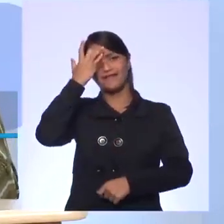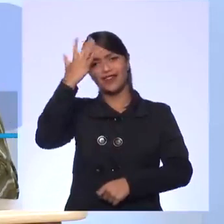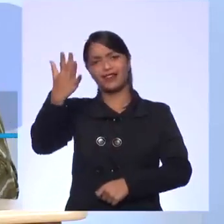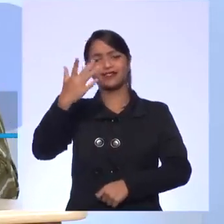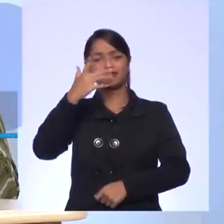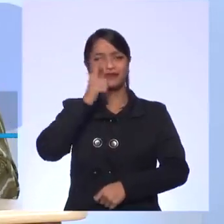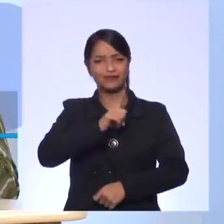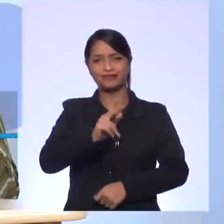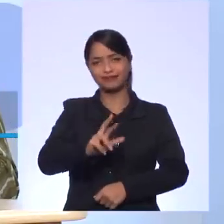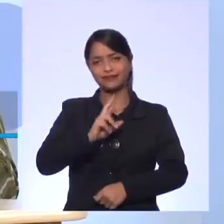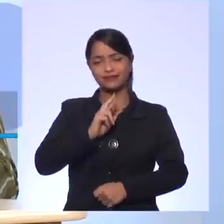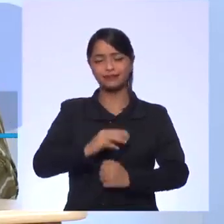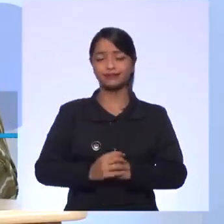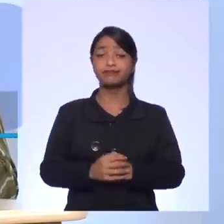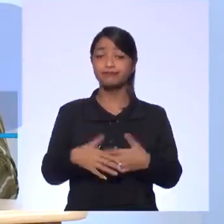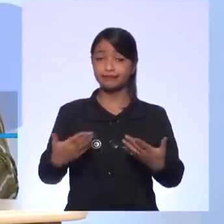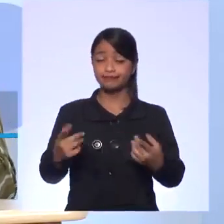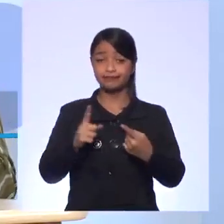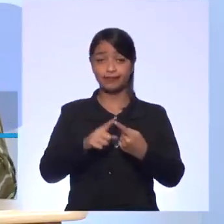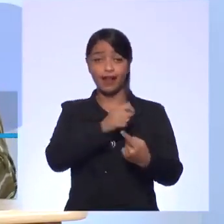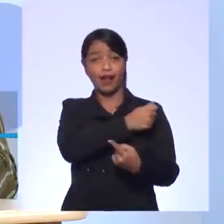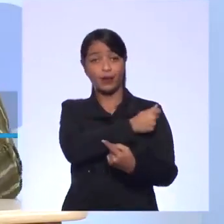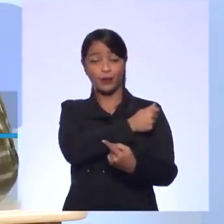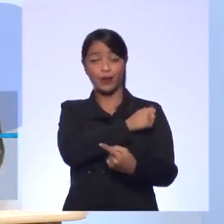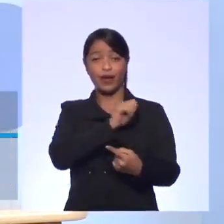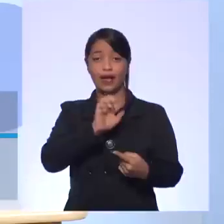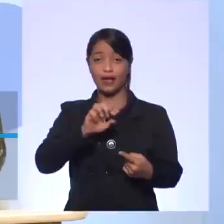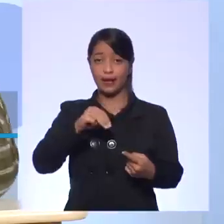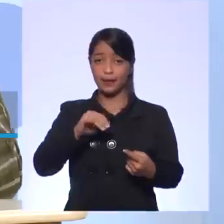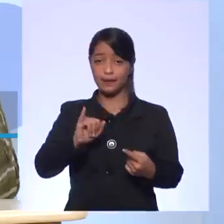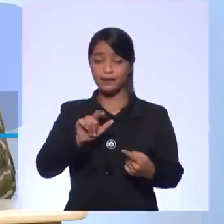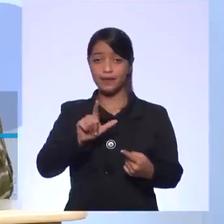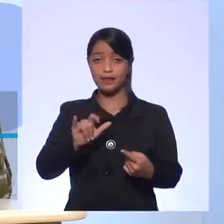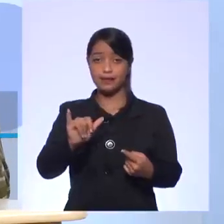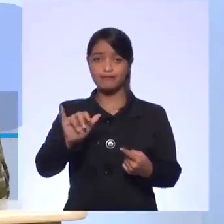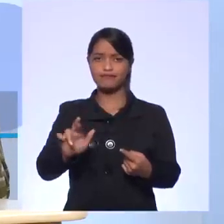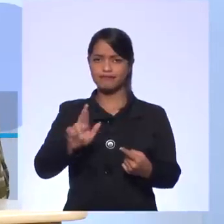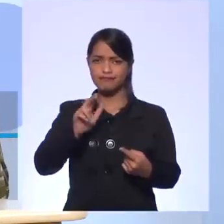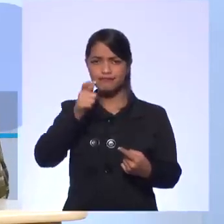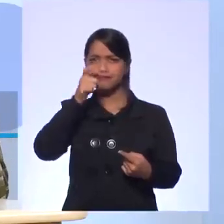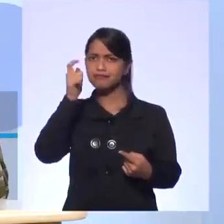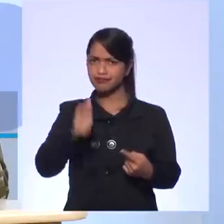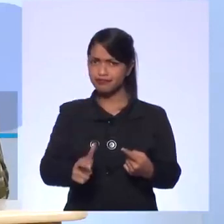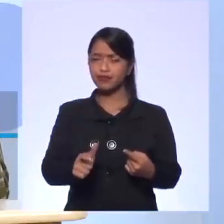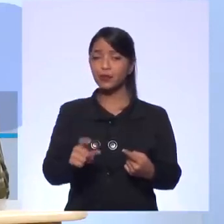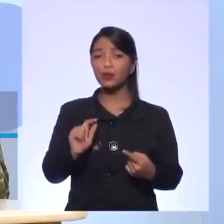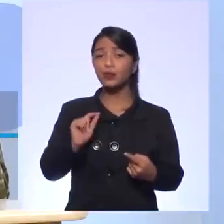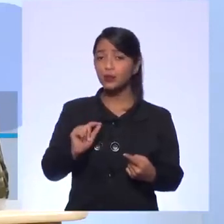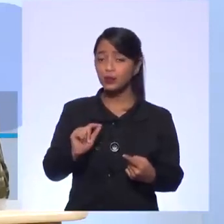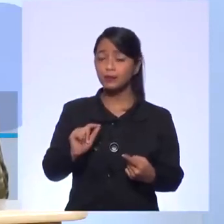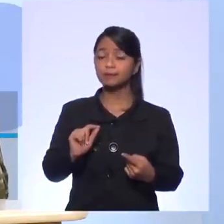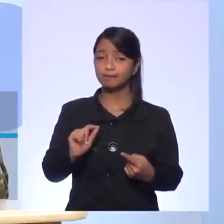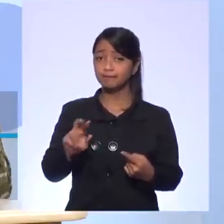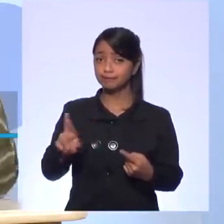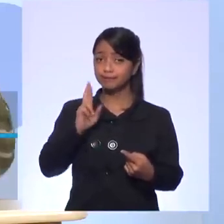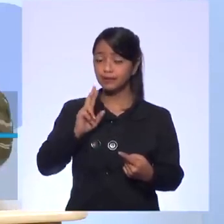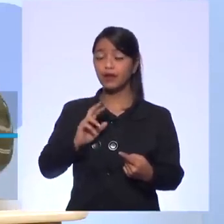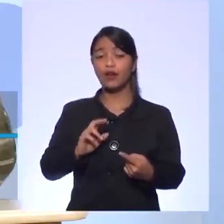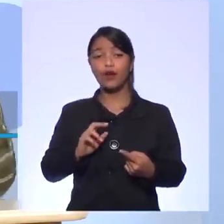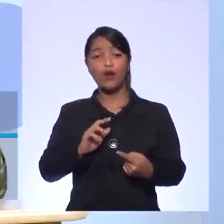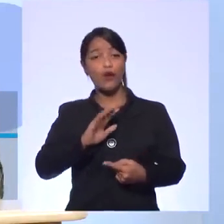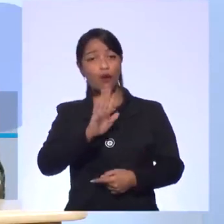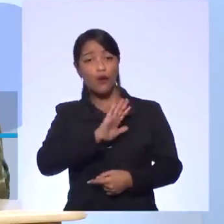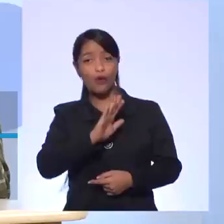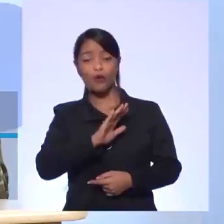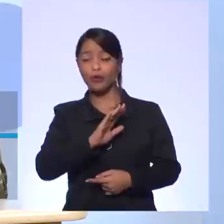contextualizar. A Emily vem dizendo uma resposta bem interessante, professora Janaína. Ela diz assim: Olá, bom